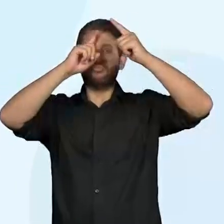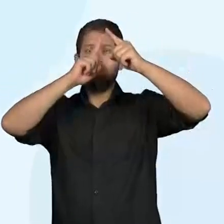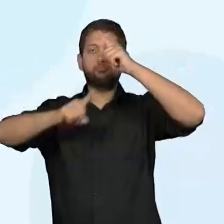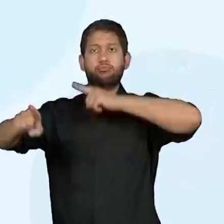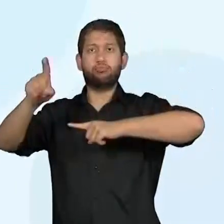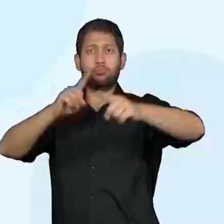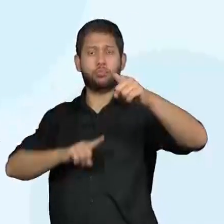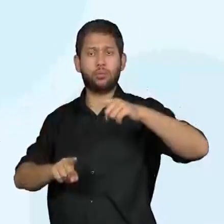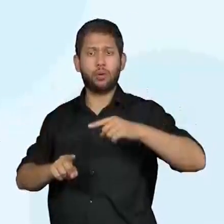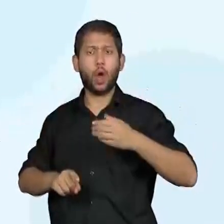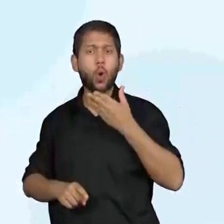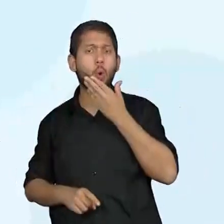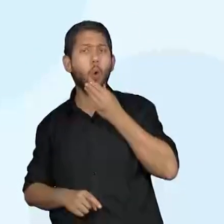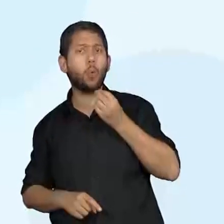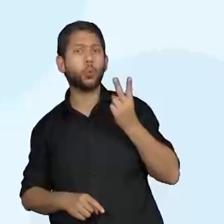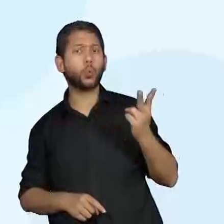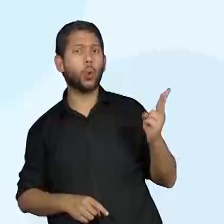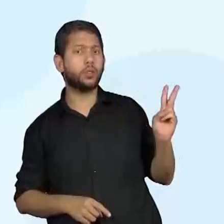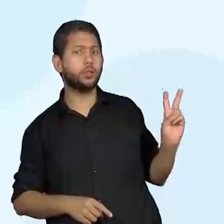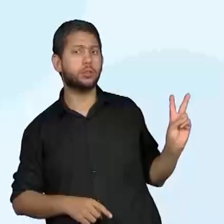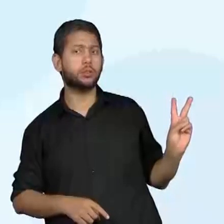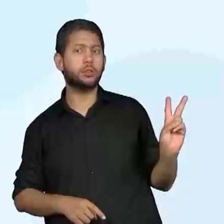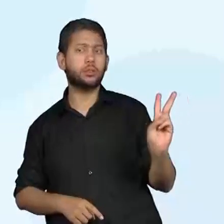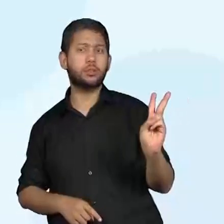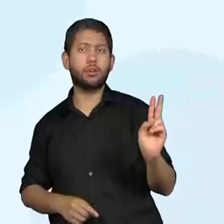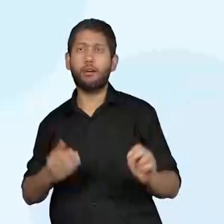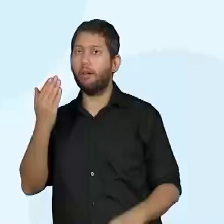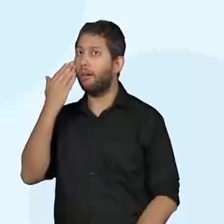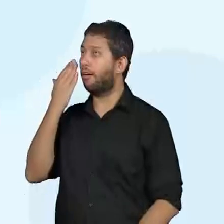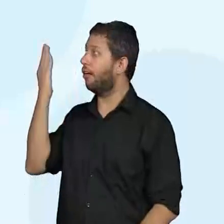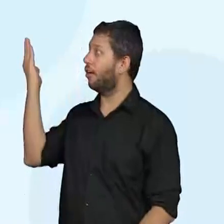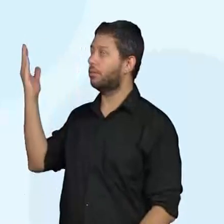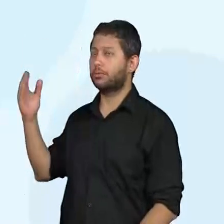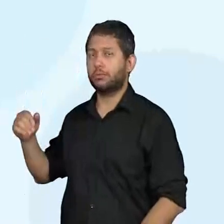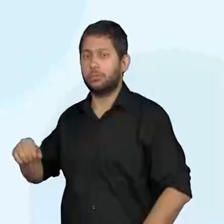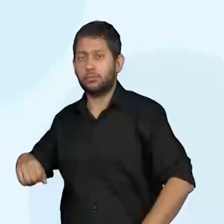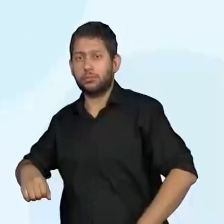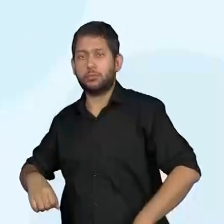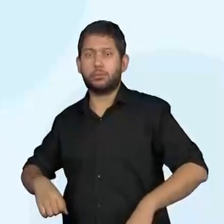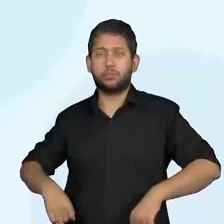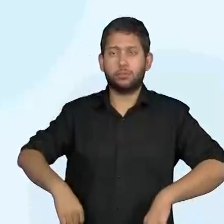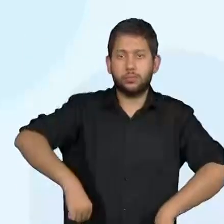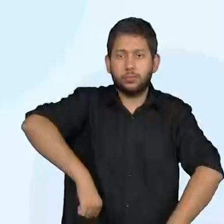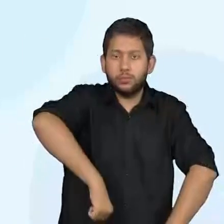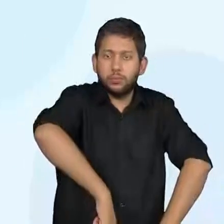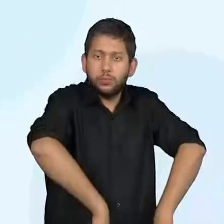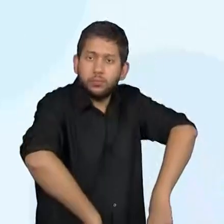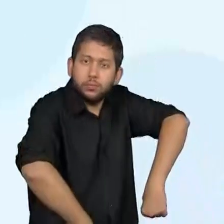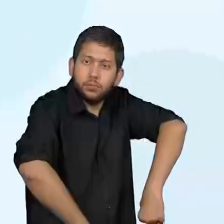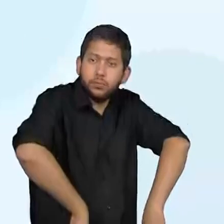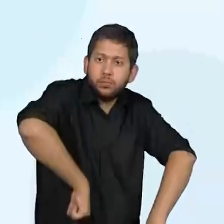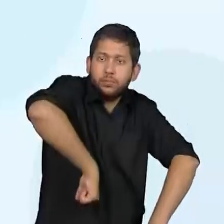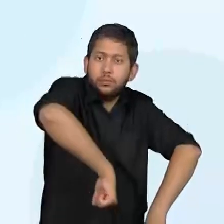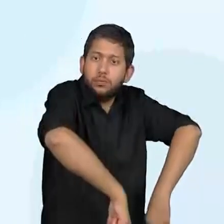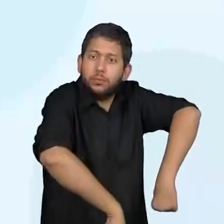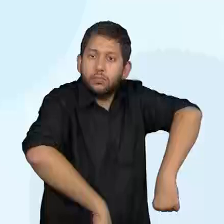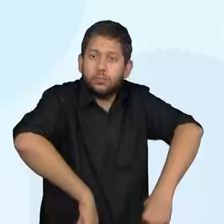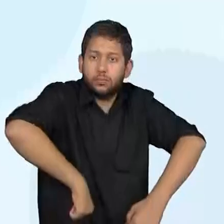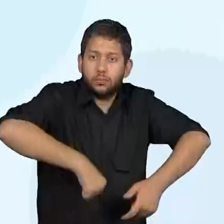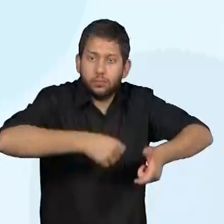aí de um gorila com uma coroa representando aí o rei. Muito